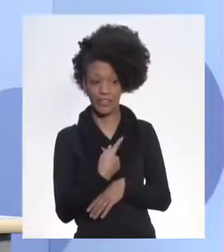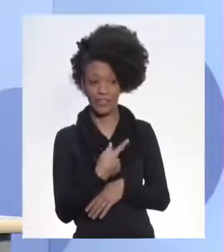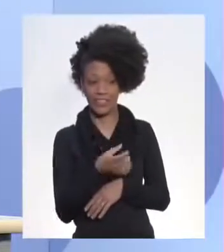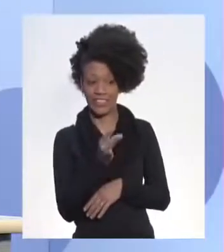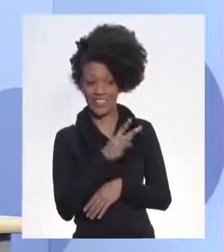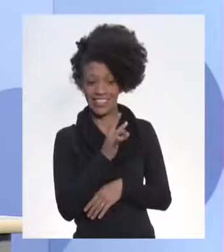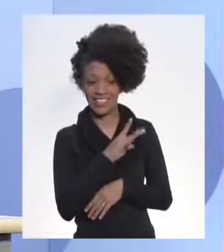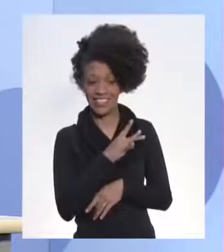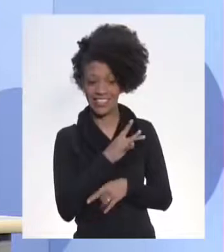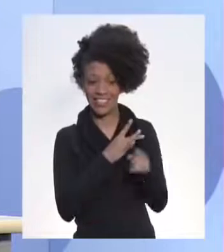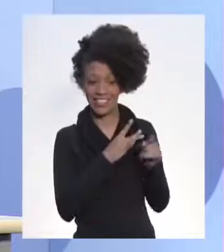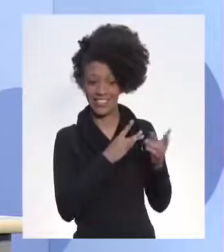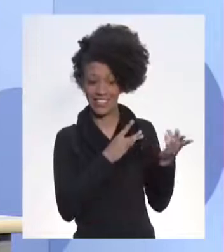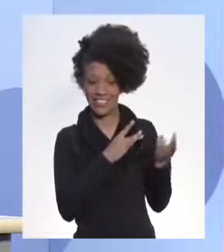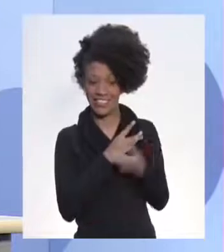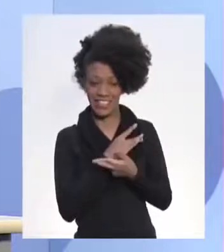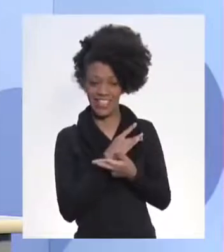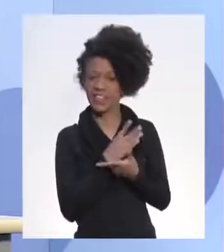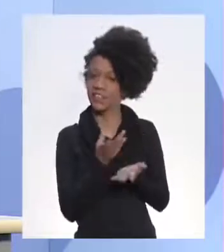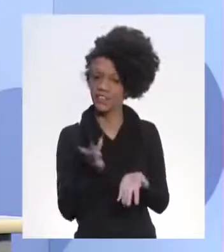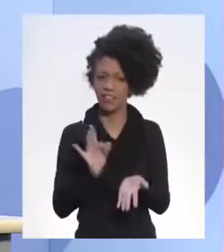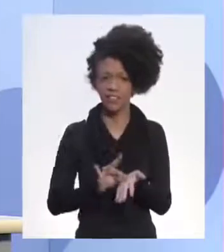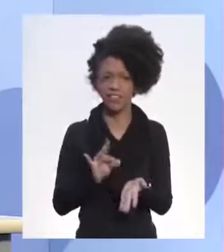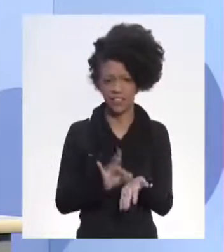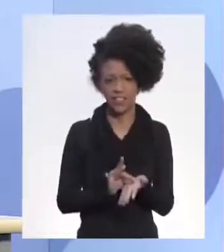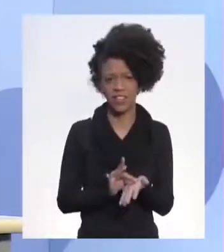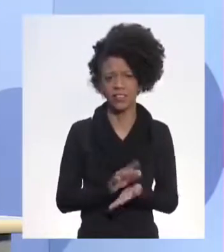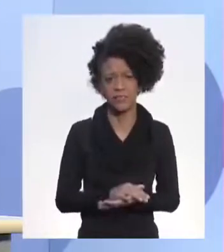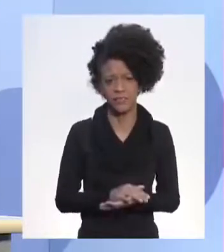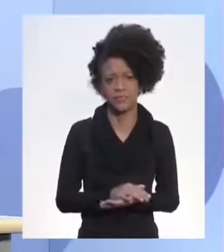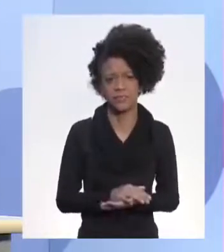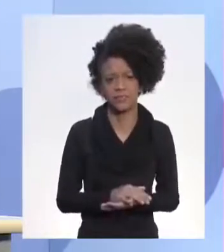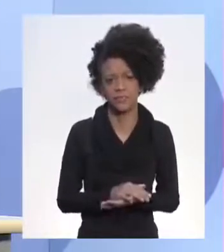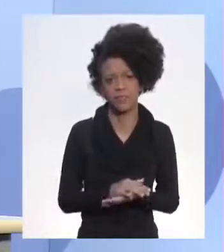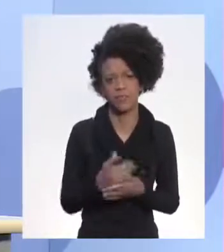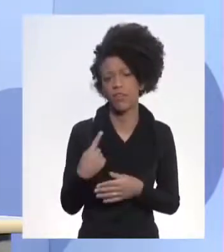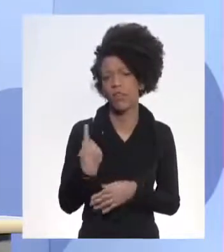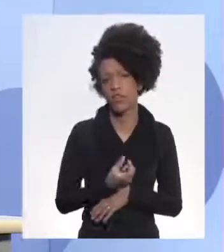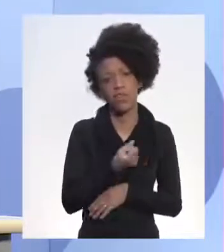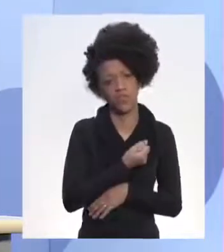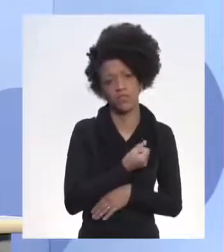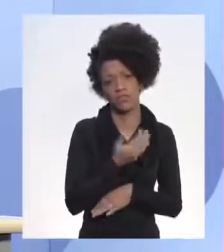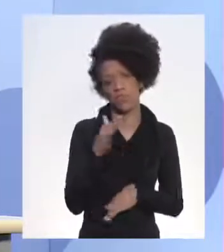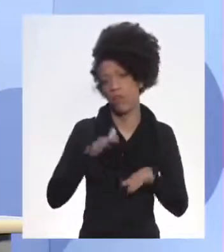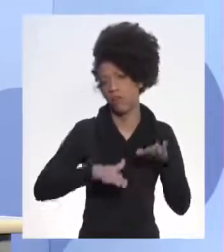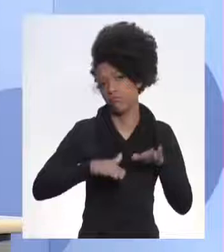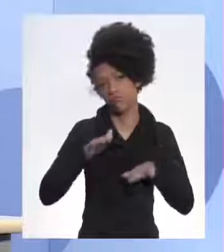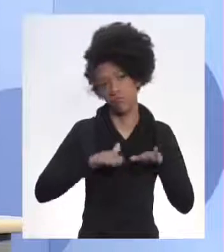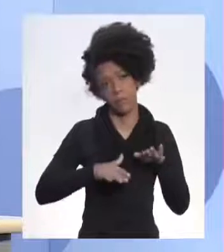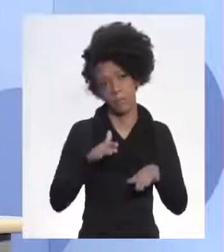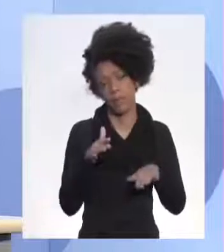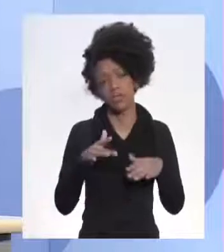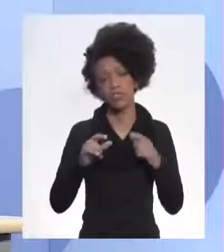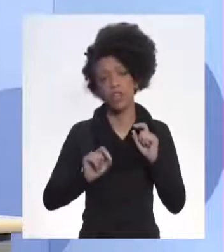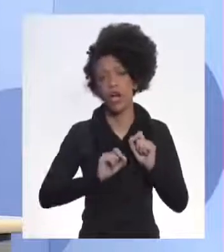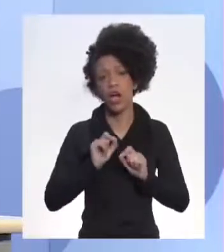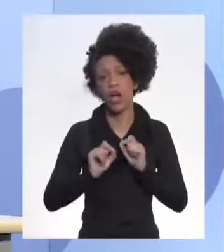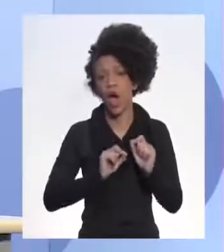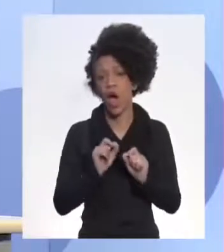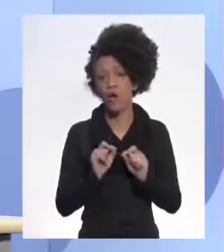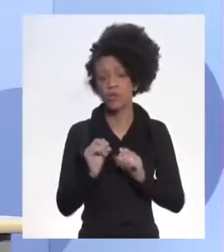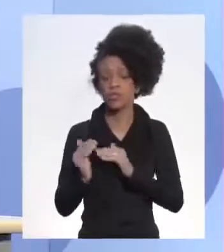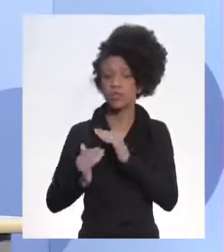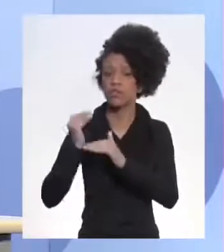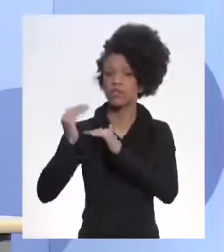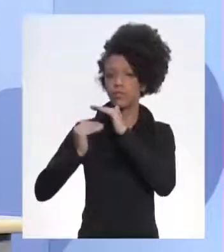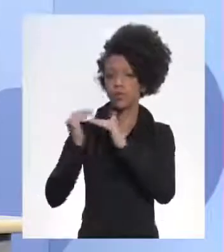do que você ia dizer. E é verdade, a nossa nota é proporcional àquilo que a gente desenvolve.